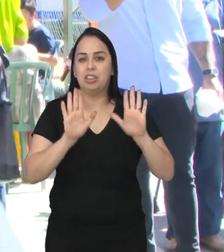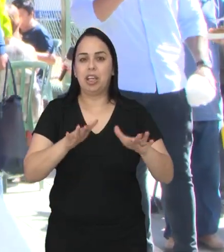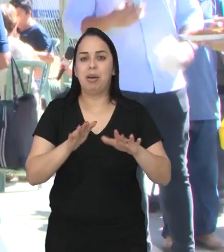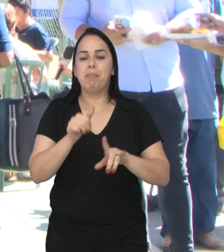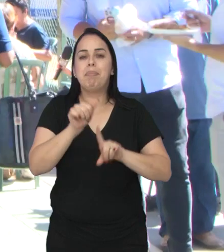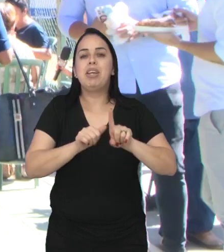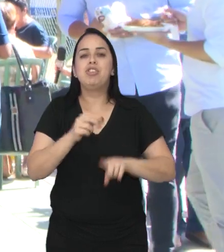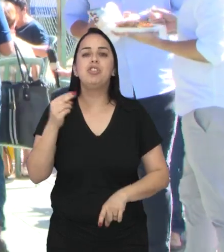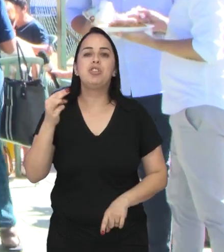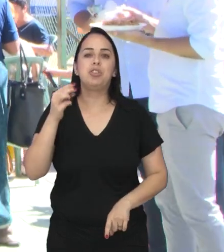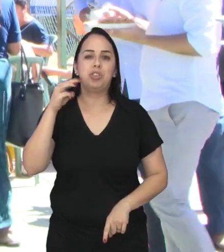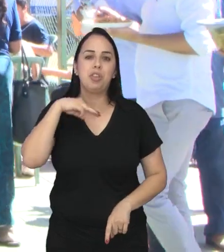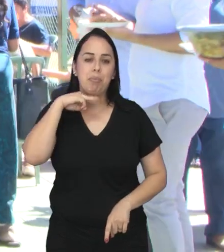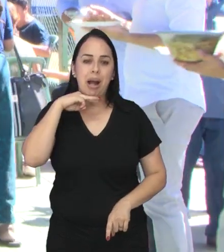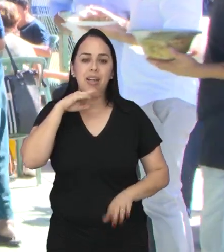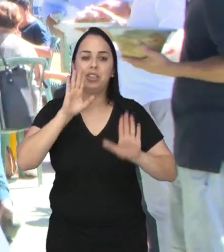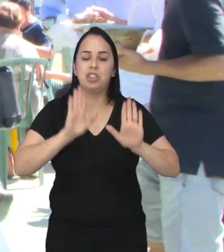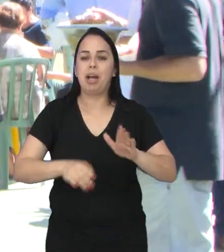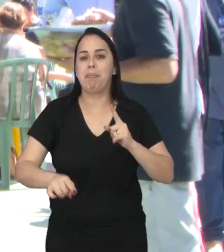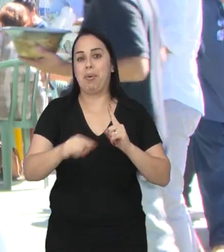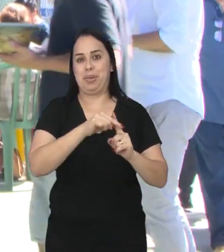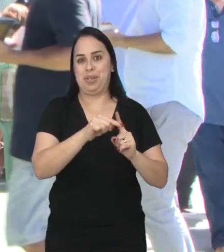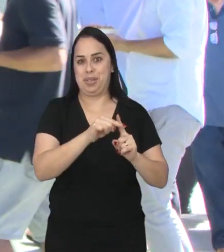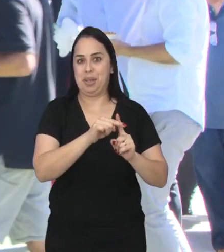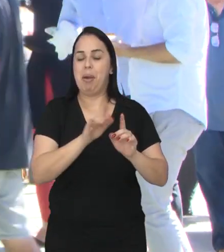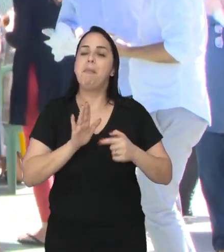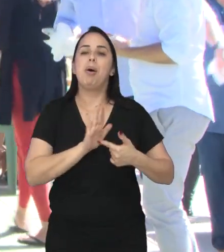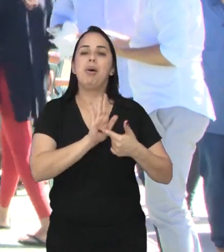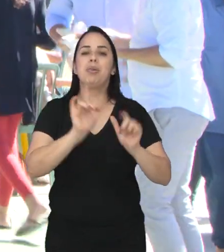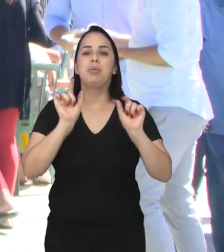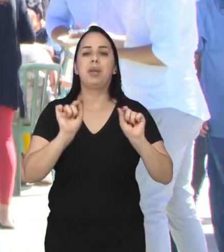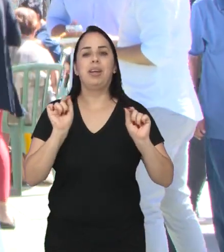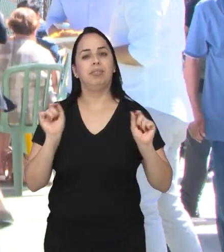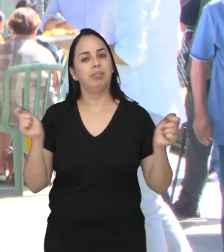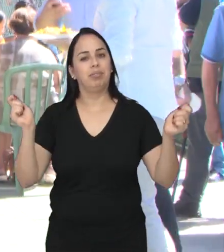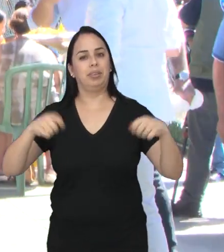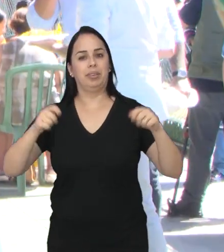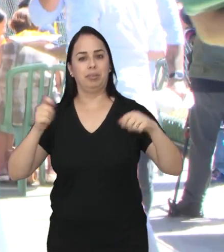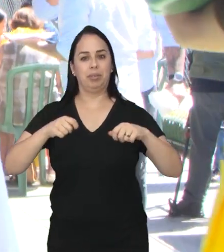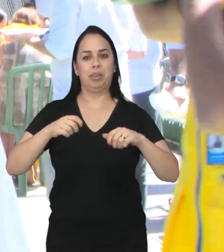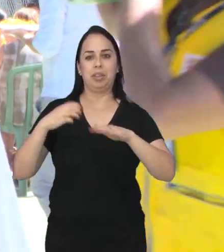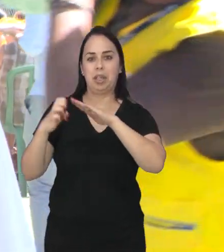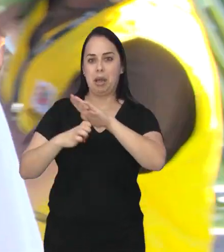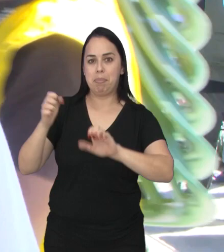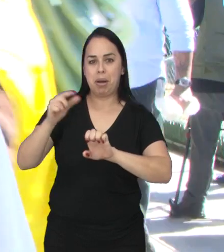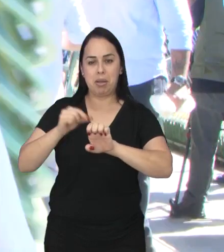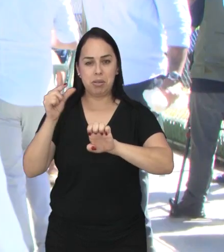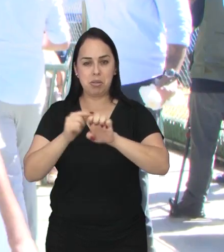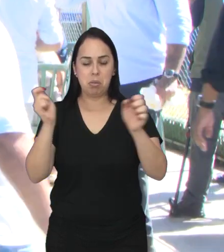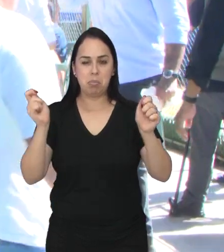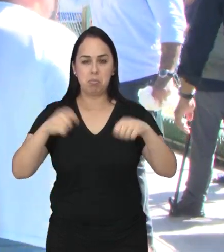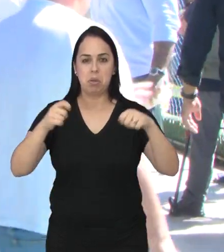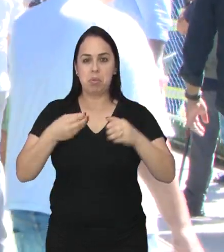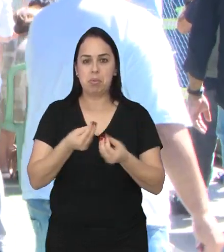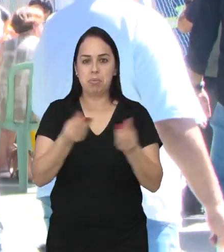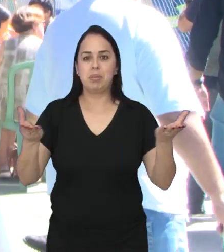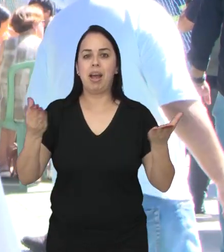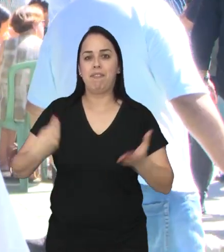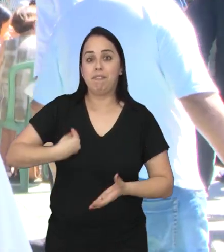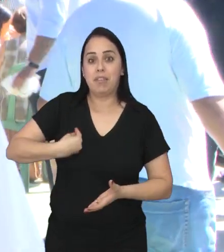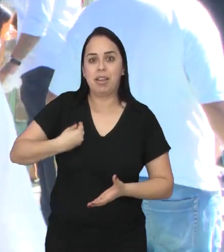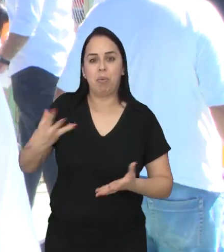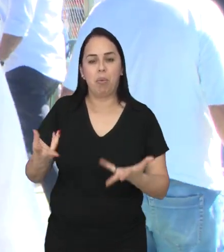saldo acabamos de fechar o mês de março com saldo positivo isso daí demonstra realmente a capacidade dos nossos empreendedores